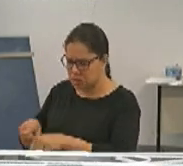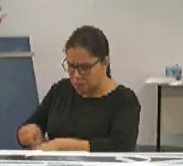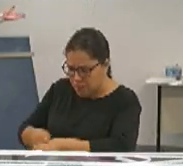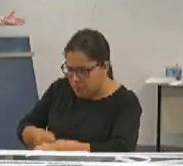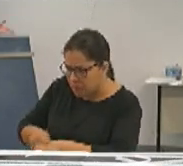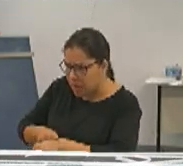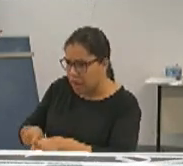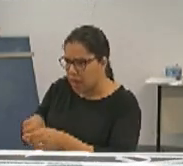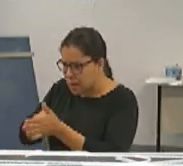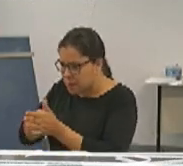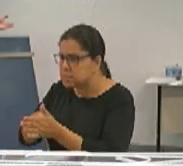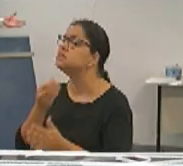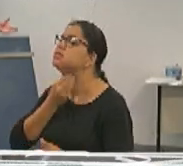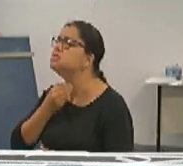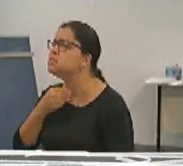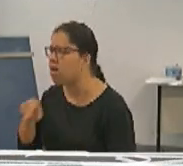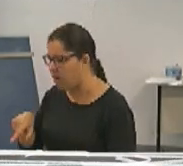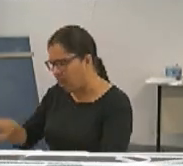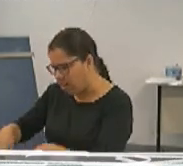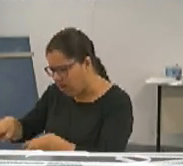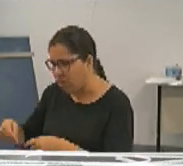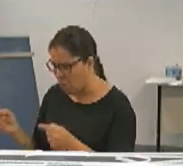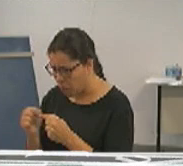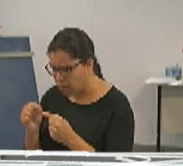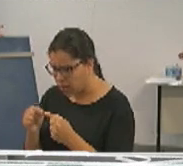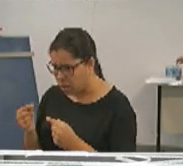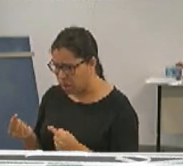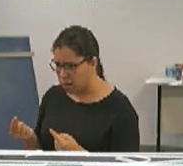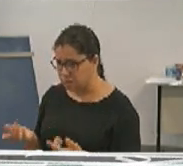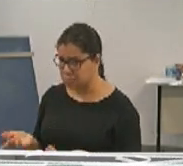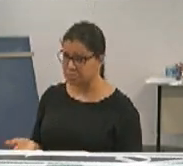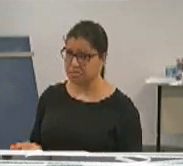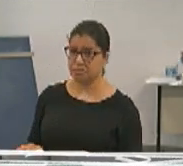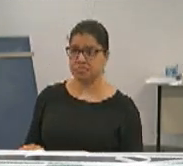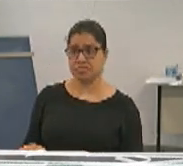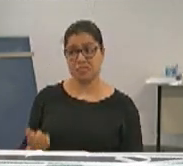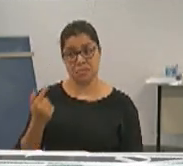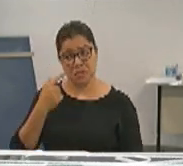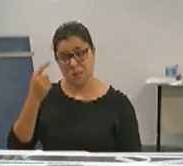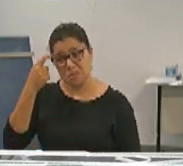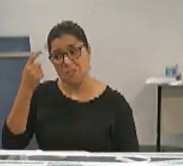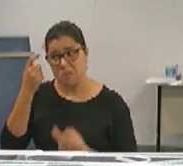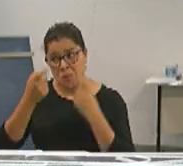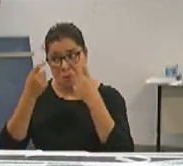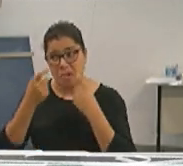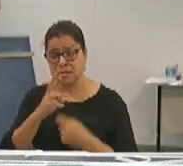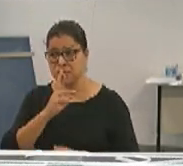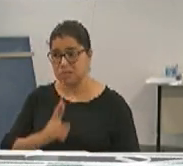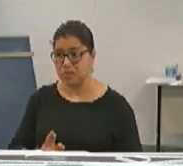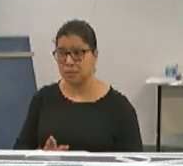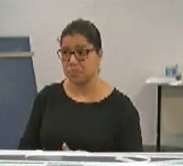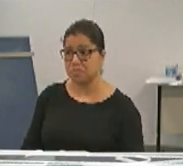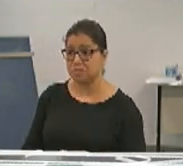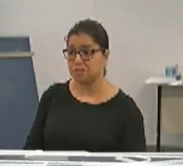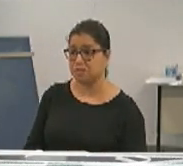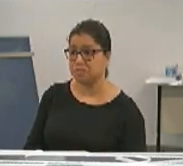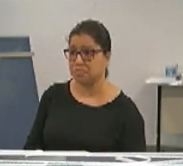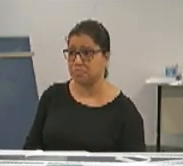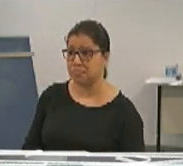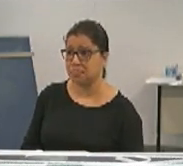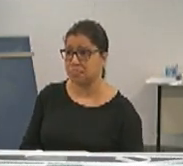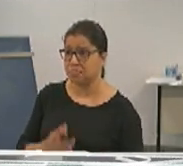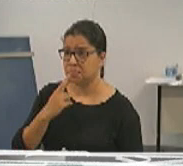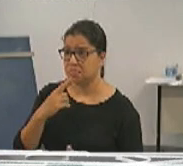também na área de estética, que é um grande mercado, digamos, passagem. Então, você vai me responder como conseguir